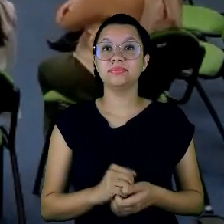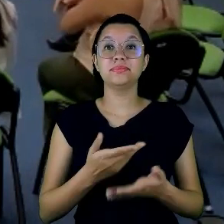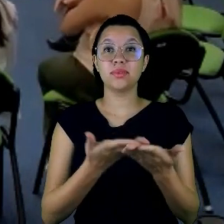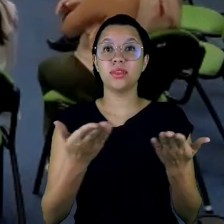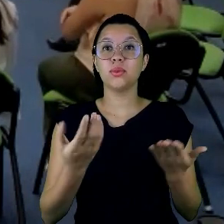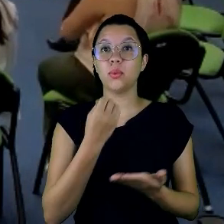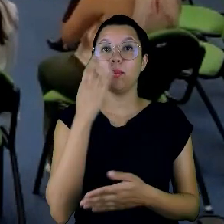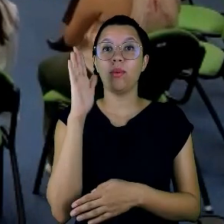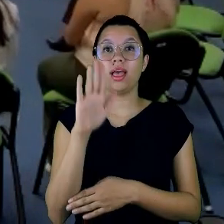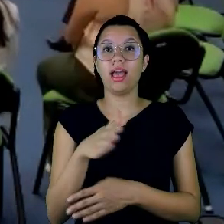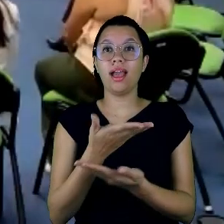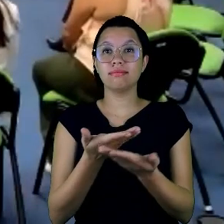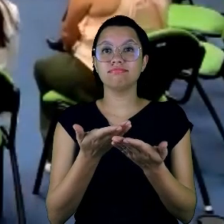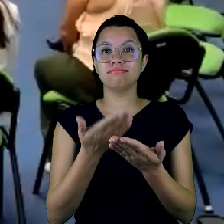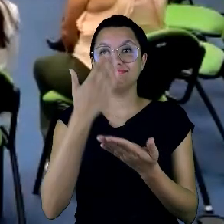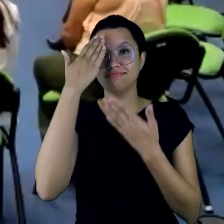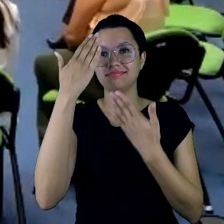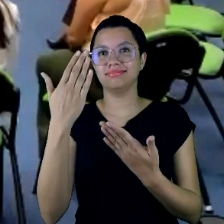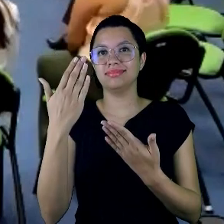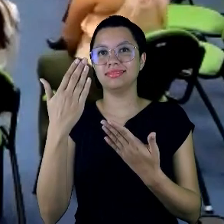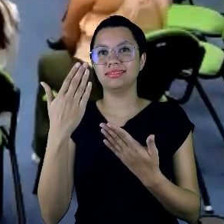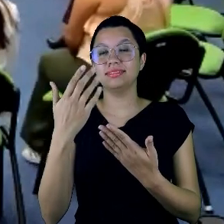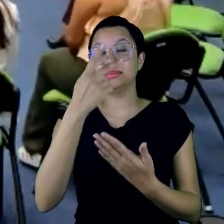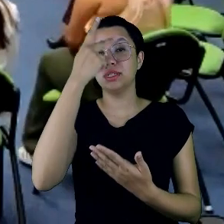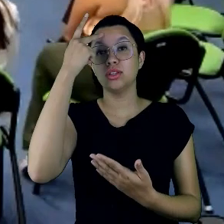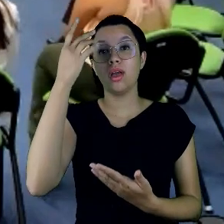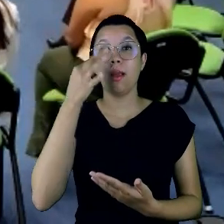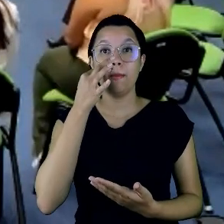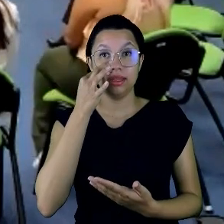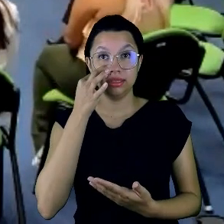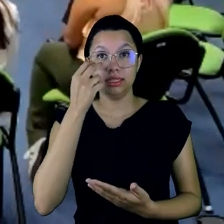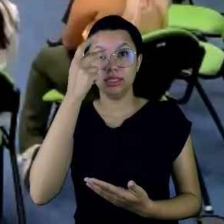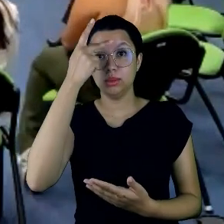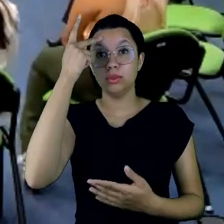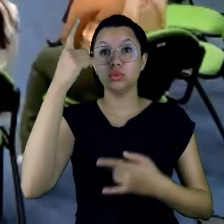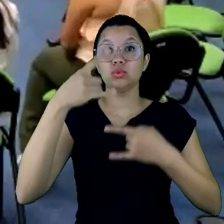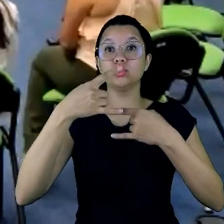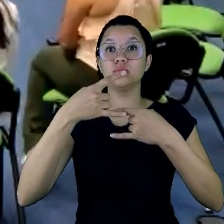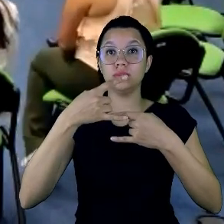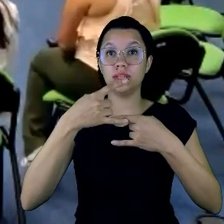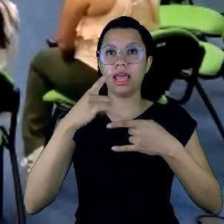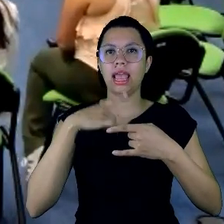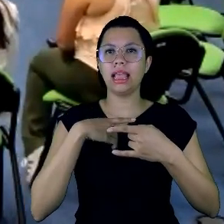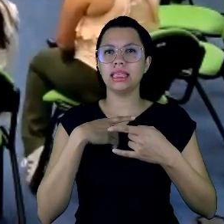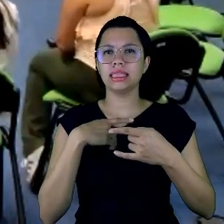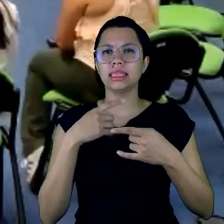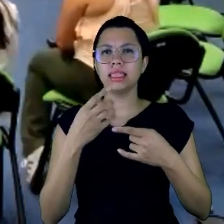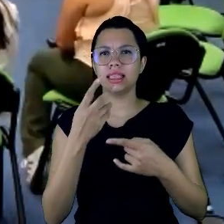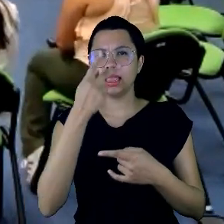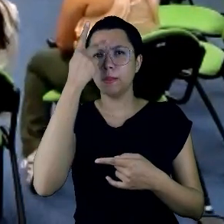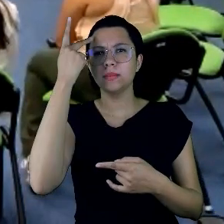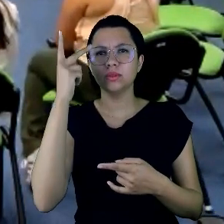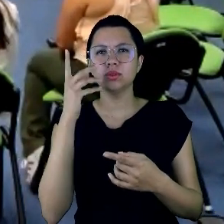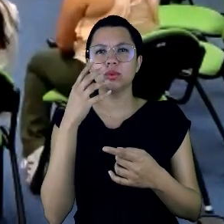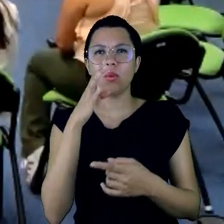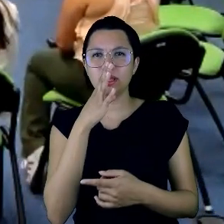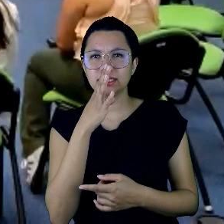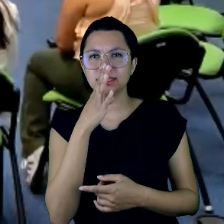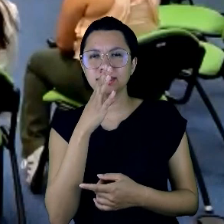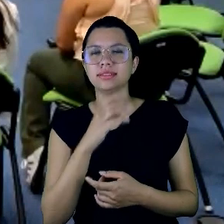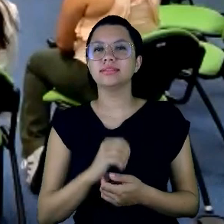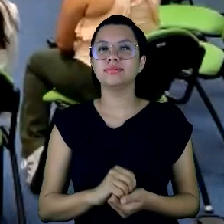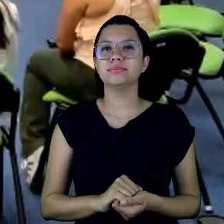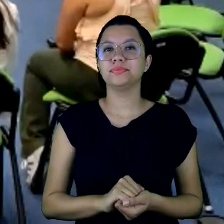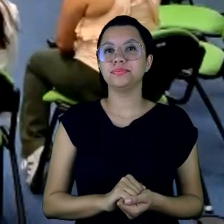Gente, boa tarde. Obrigada. Obrigada quem está aqui presencial. Obrigada quem está no online aí, que tem uma galera assistindo. No canto